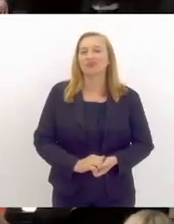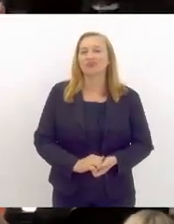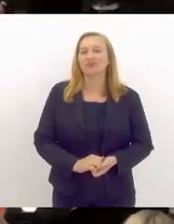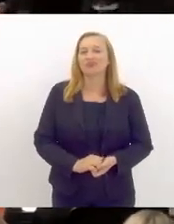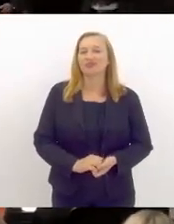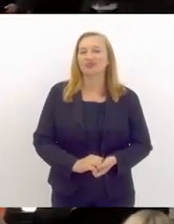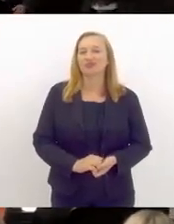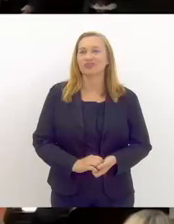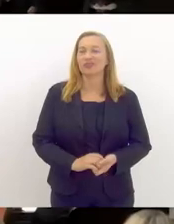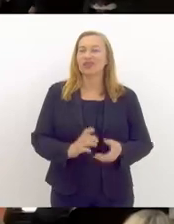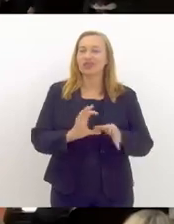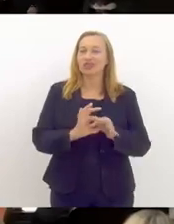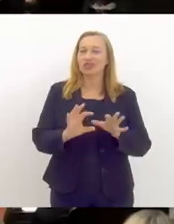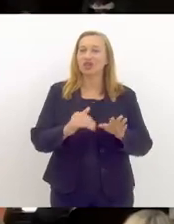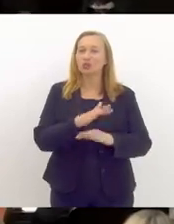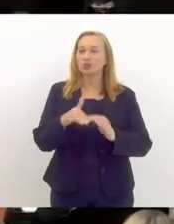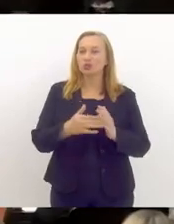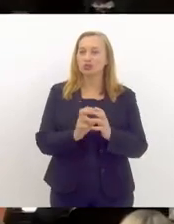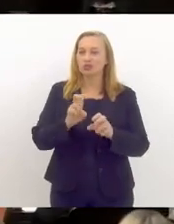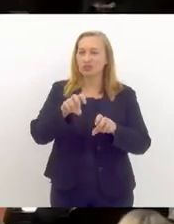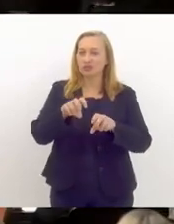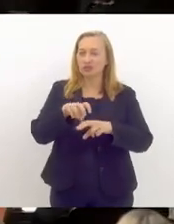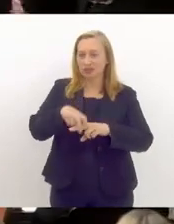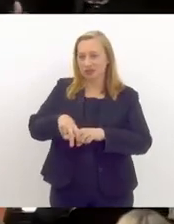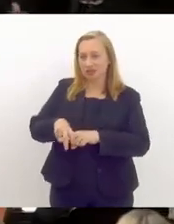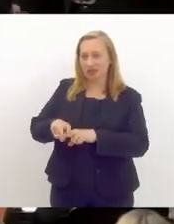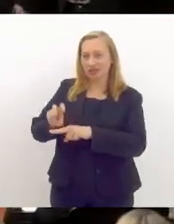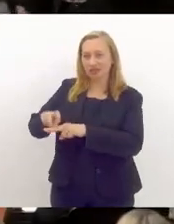Deixar as pessoas sentarem, né?